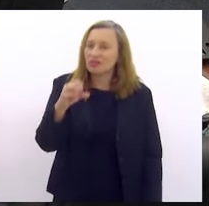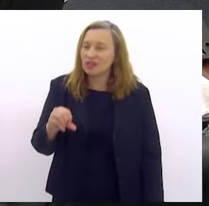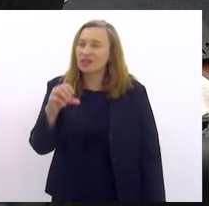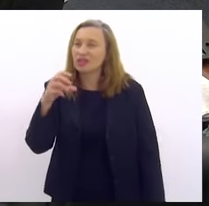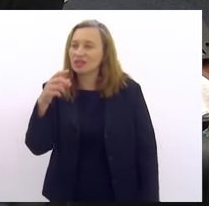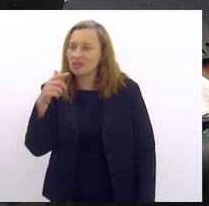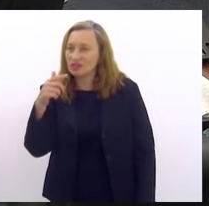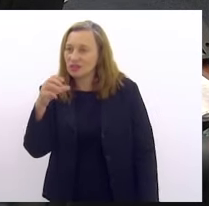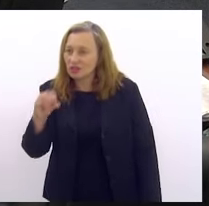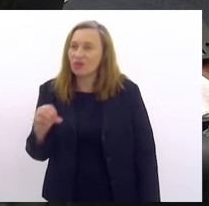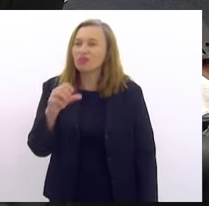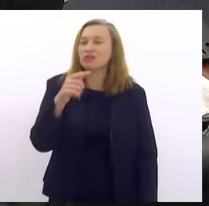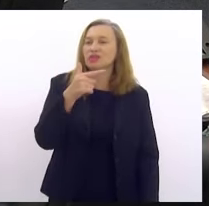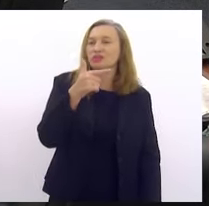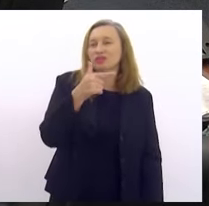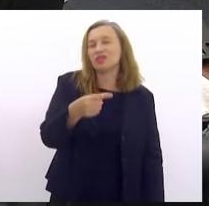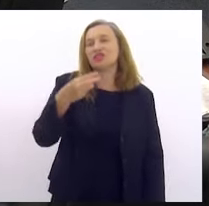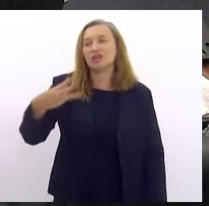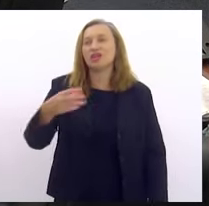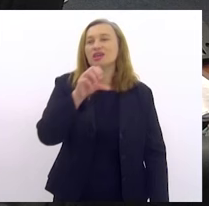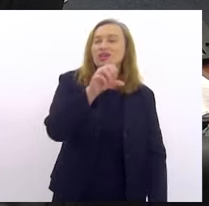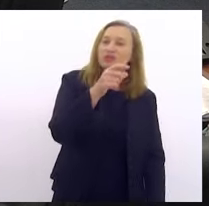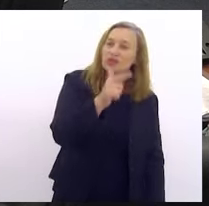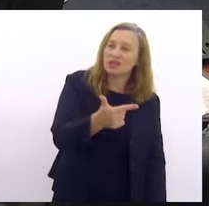499/2023 e